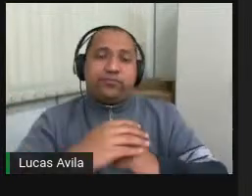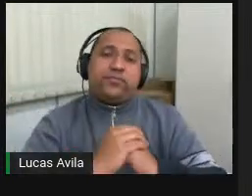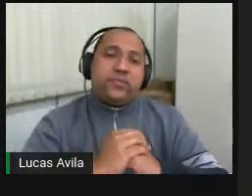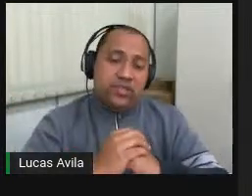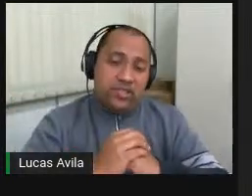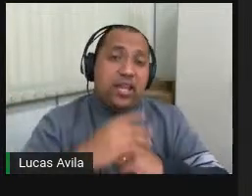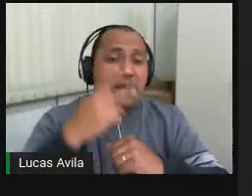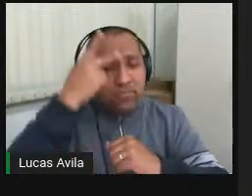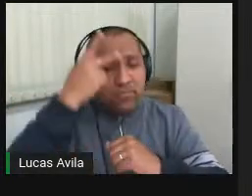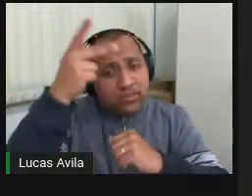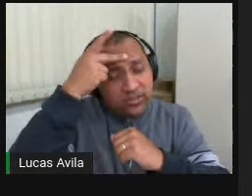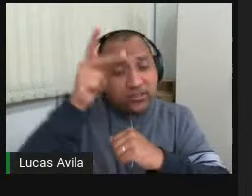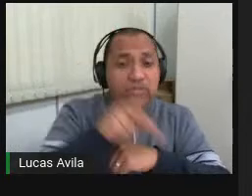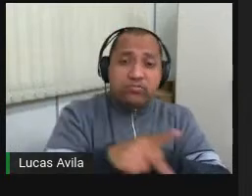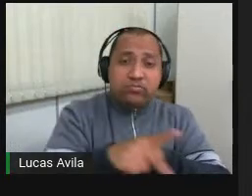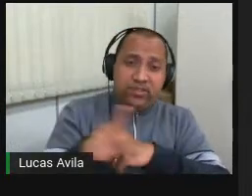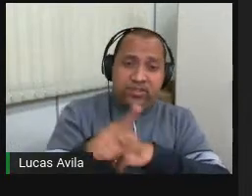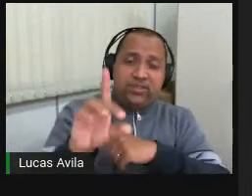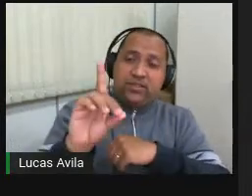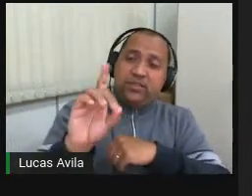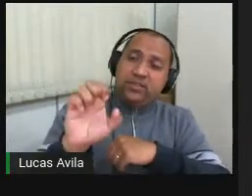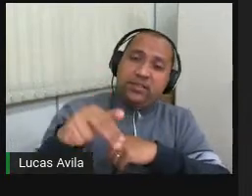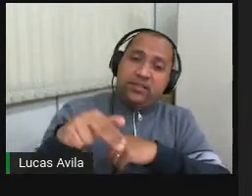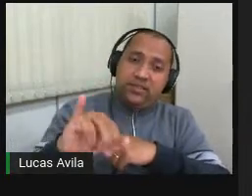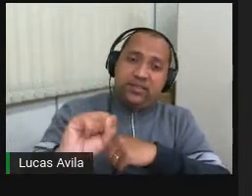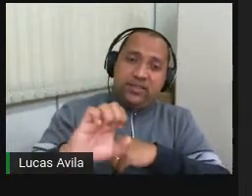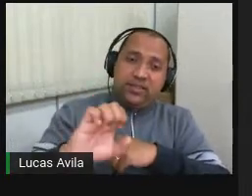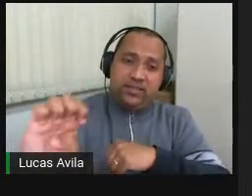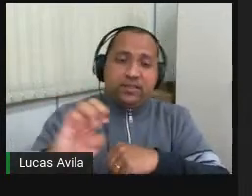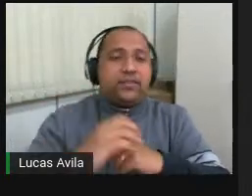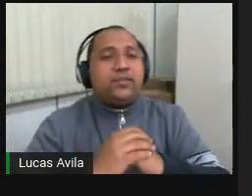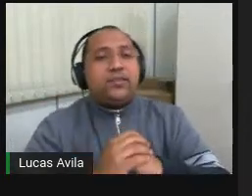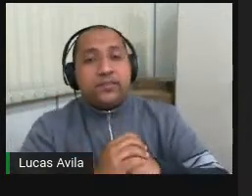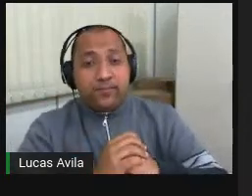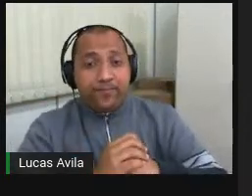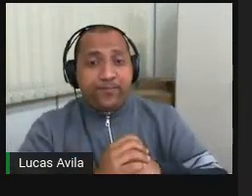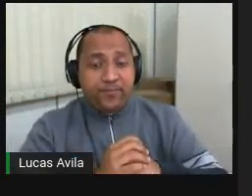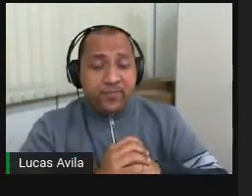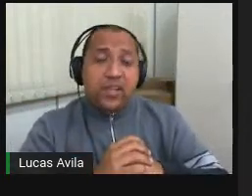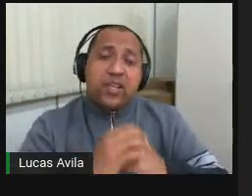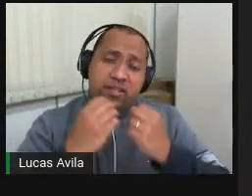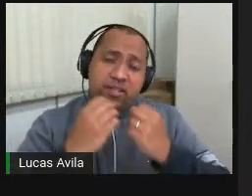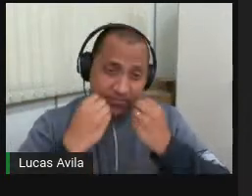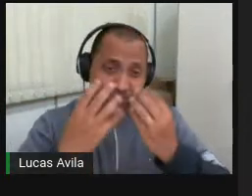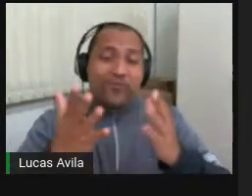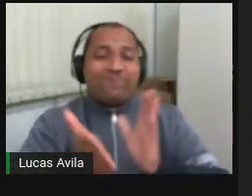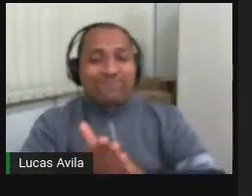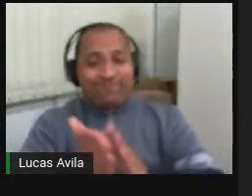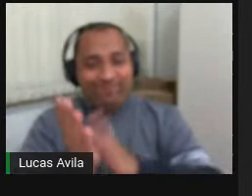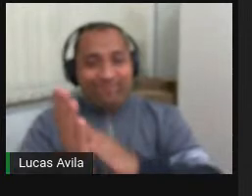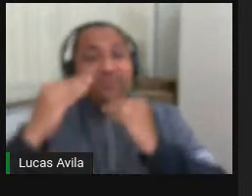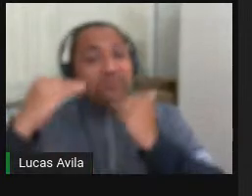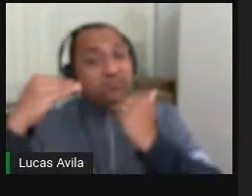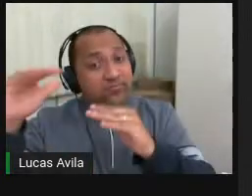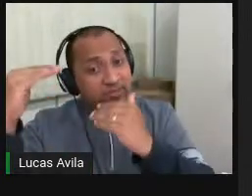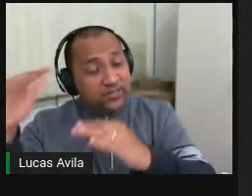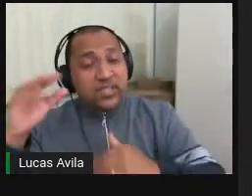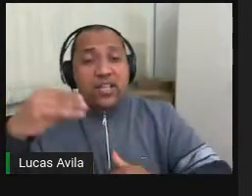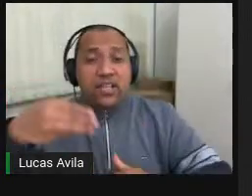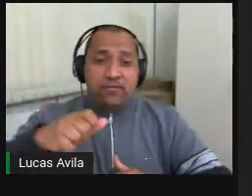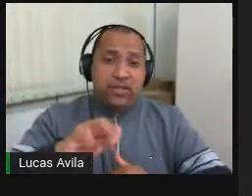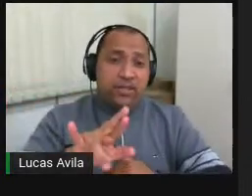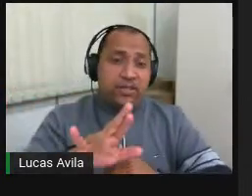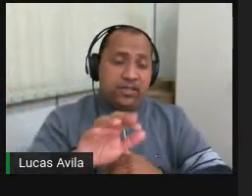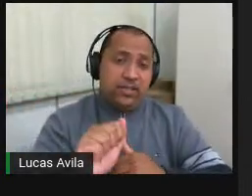Patronesse, professora Denise Moser. Docente homenageada, Maria do Socorro de Almeida